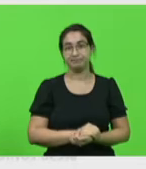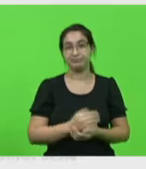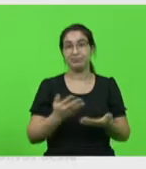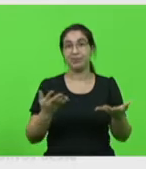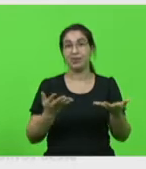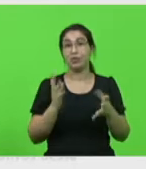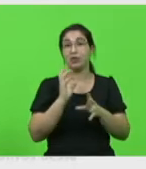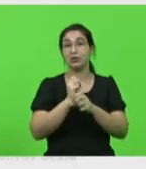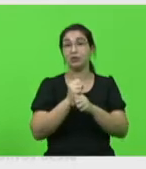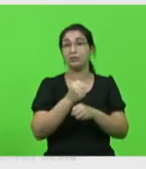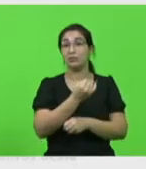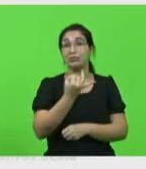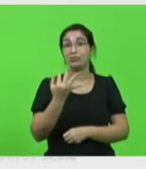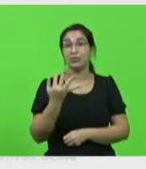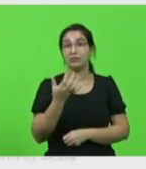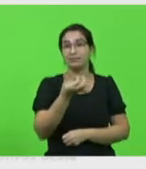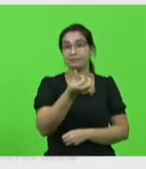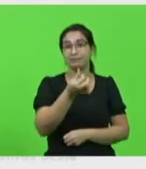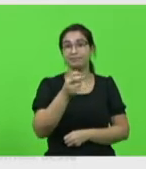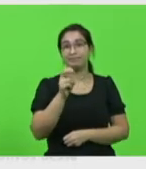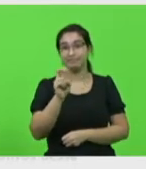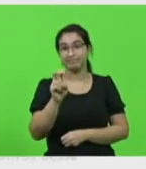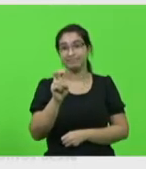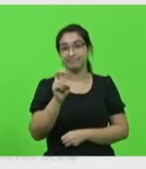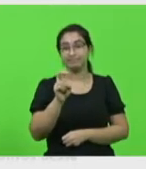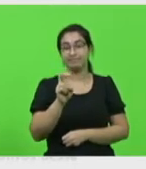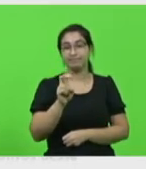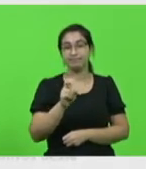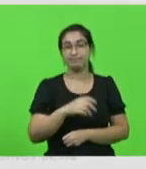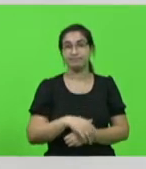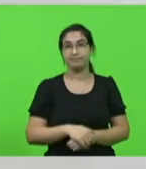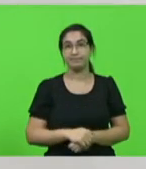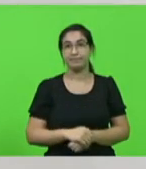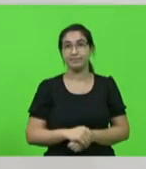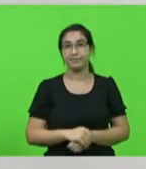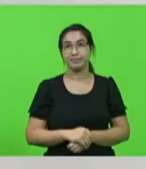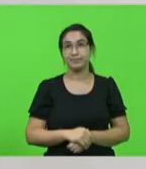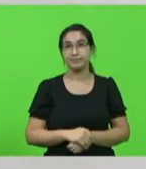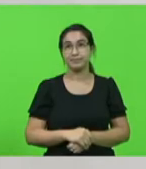65. E ali está dizendo quantos na lei?